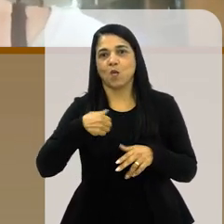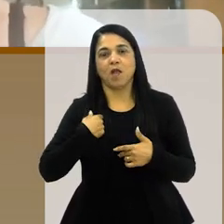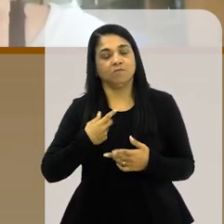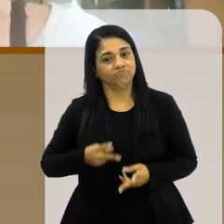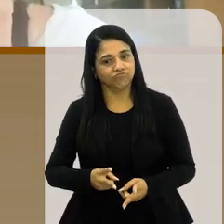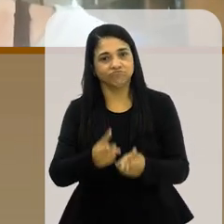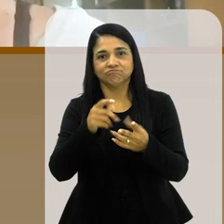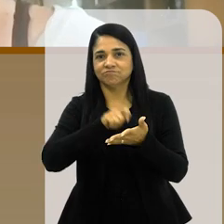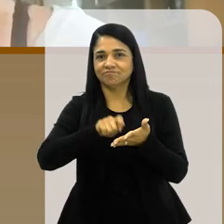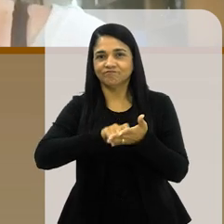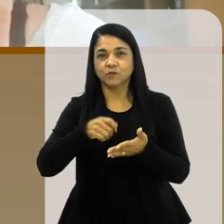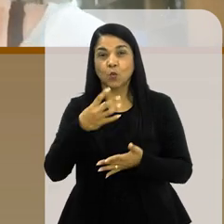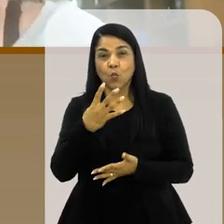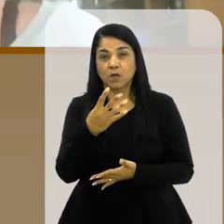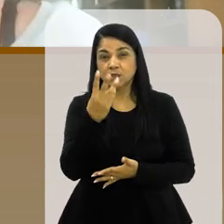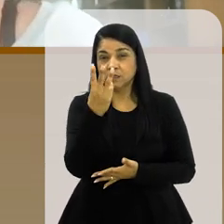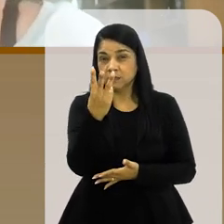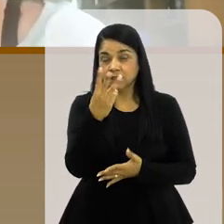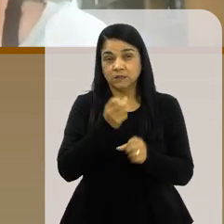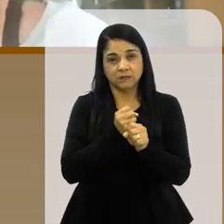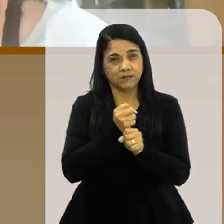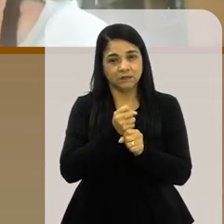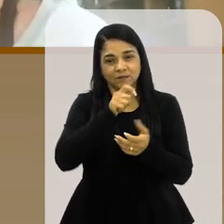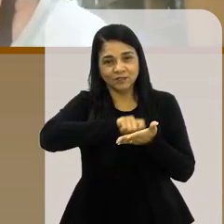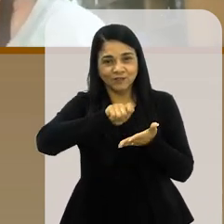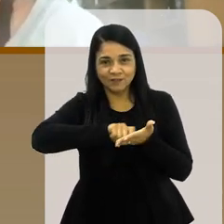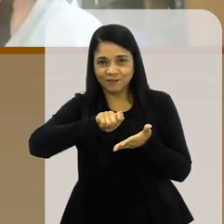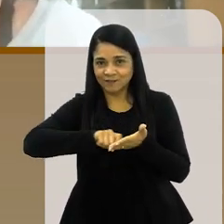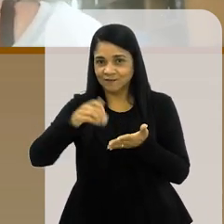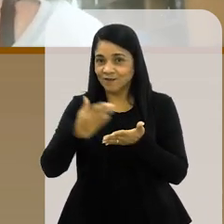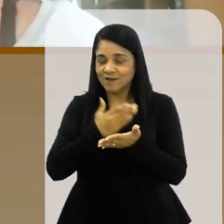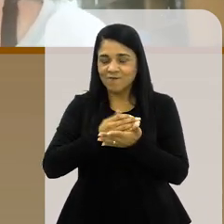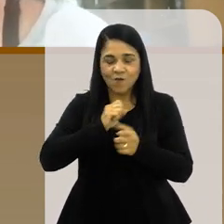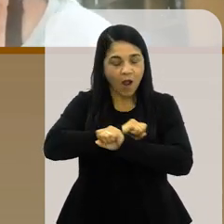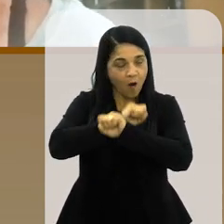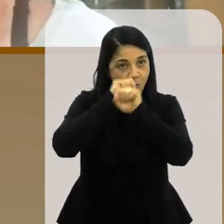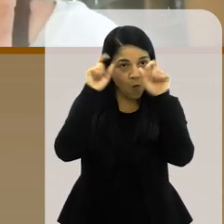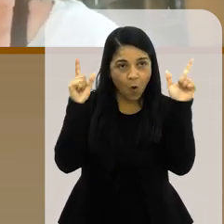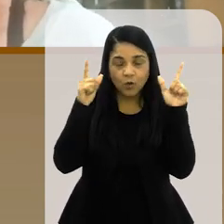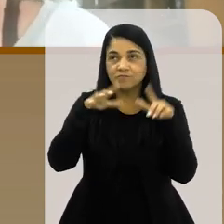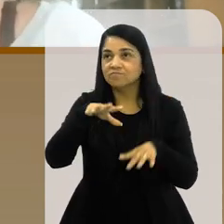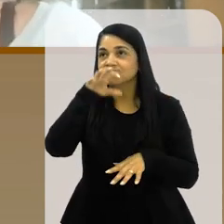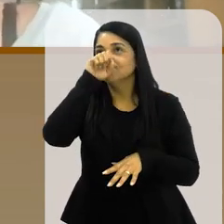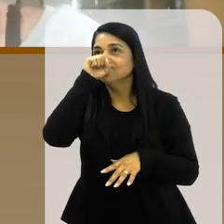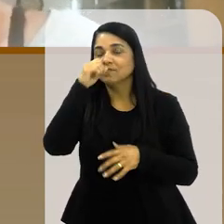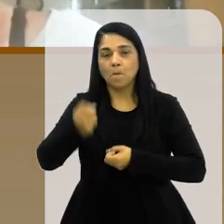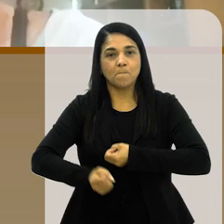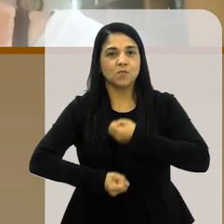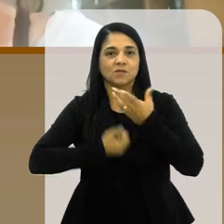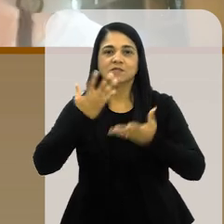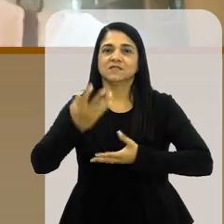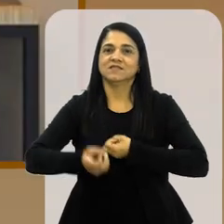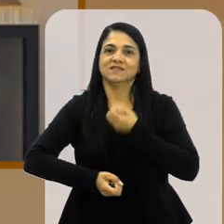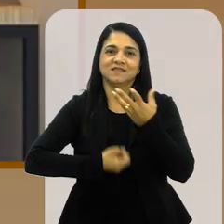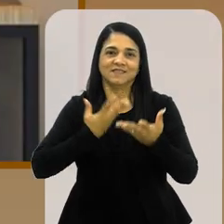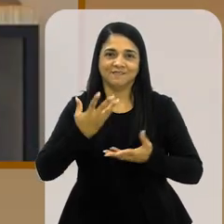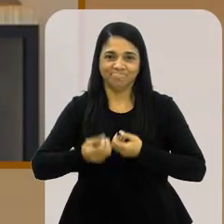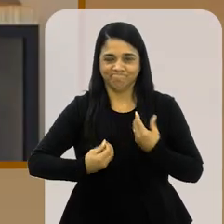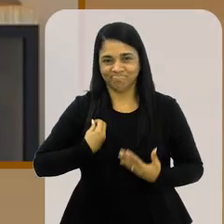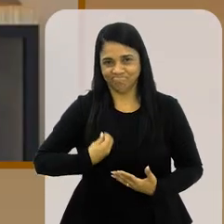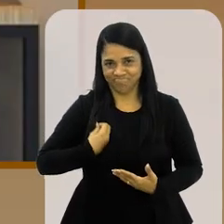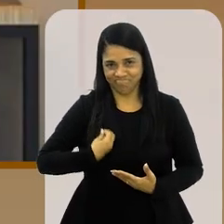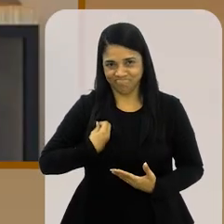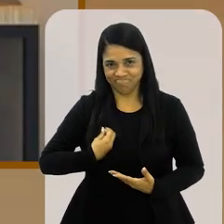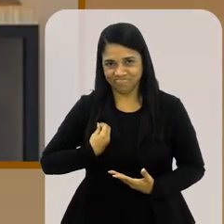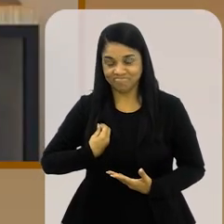Tem 43 anos que eu acordo, vivo e respiro poesia, E lendo e aí,